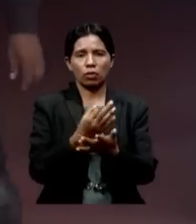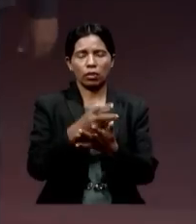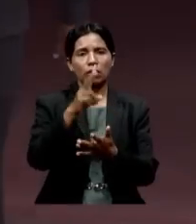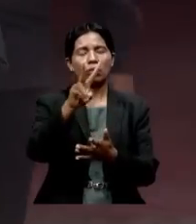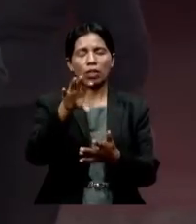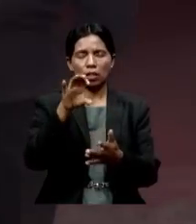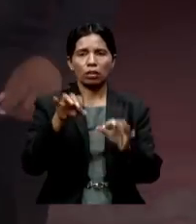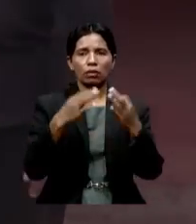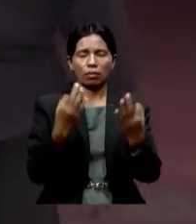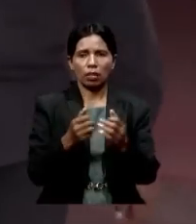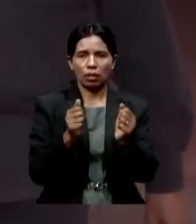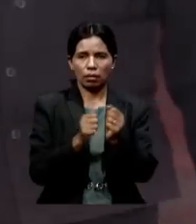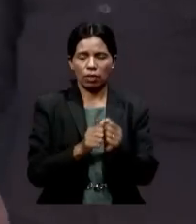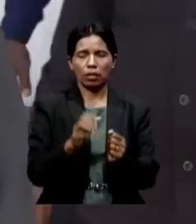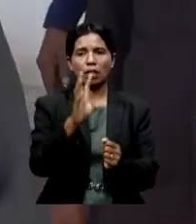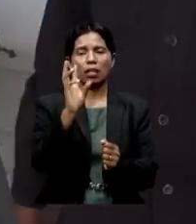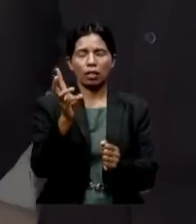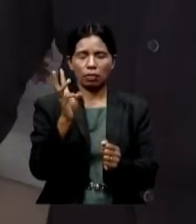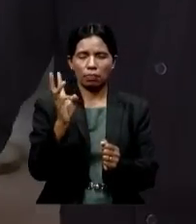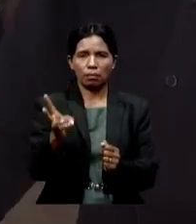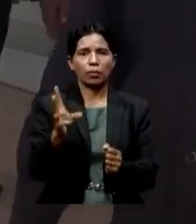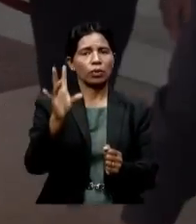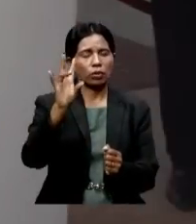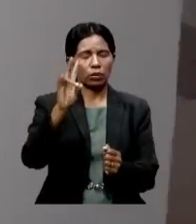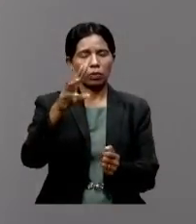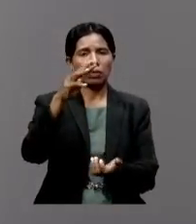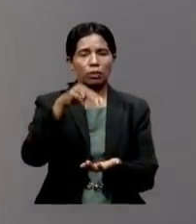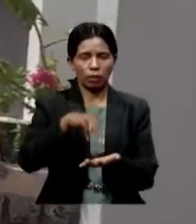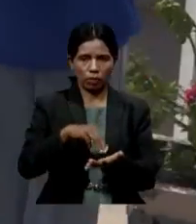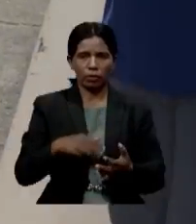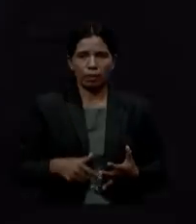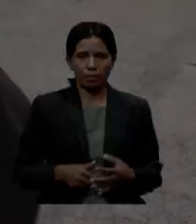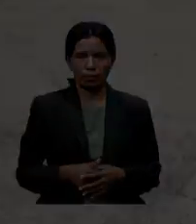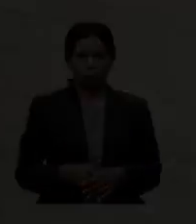hamuto tocone nuluresinhituresin. Agustin da Costa, Celina Lopes, GMN.